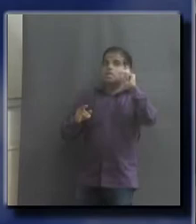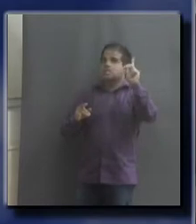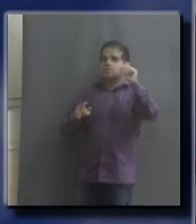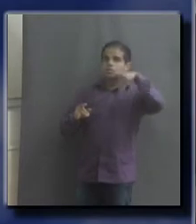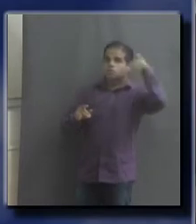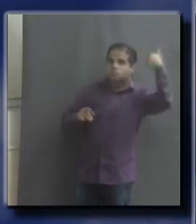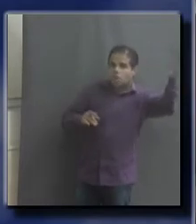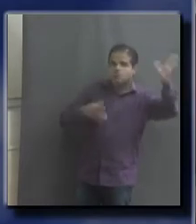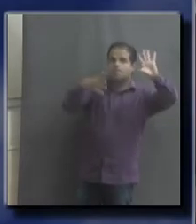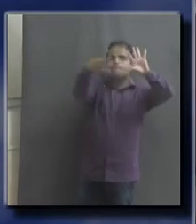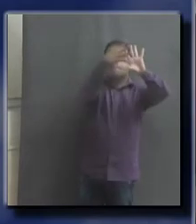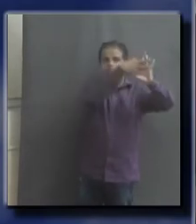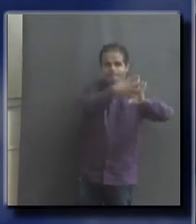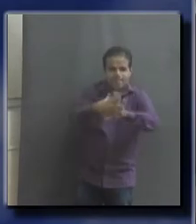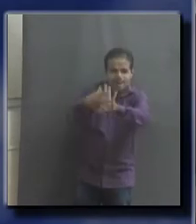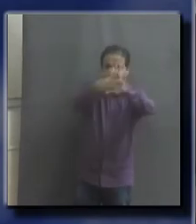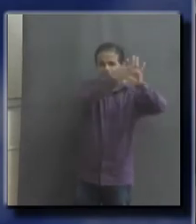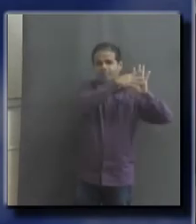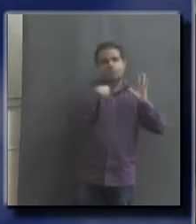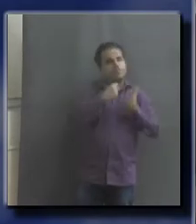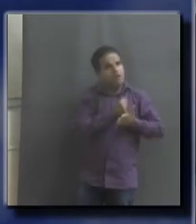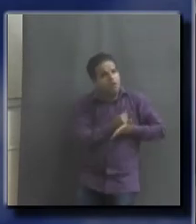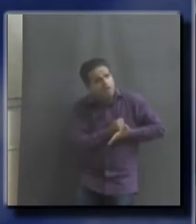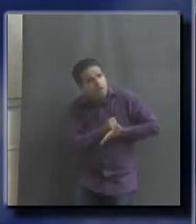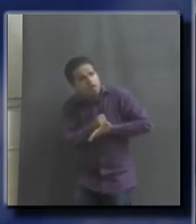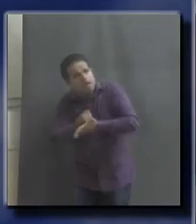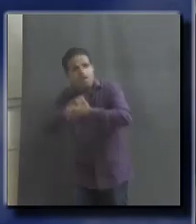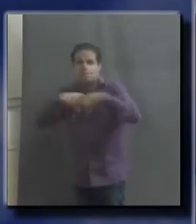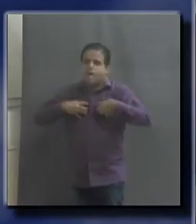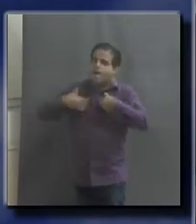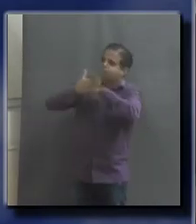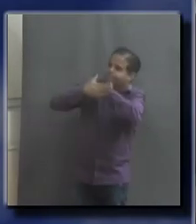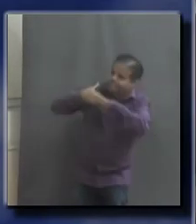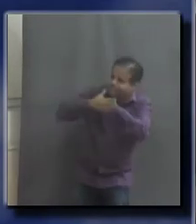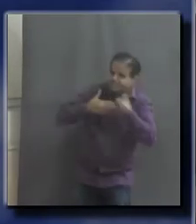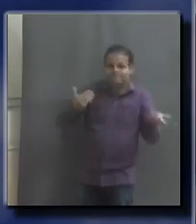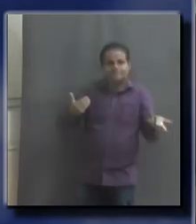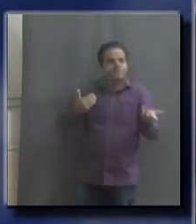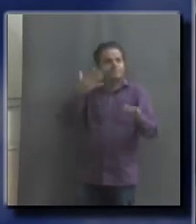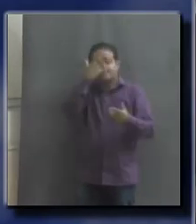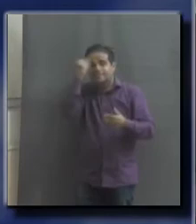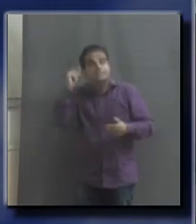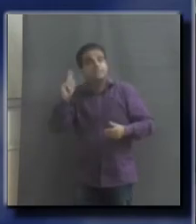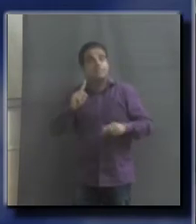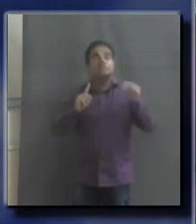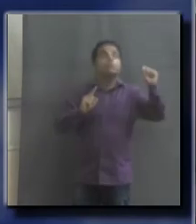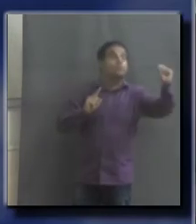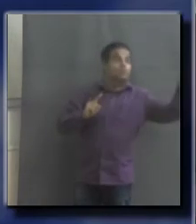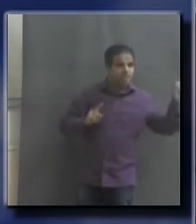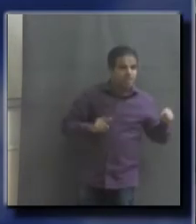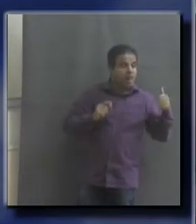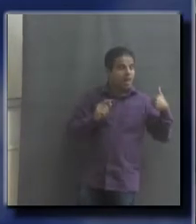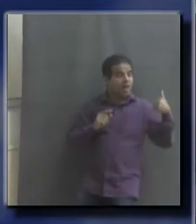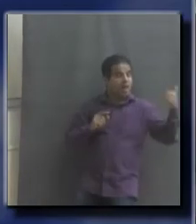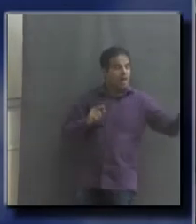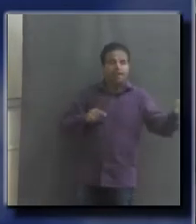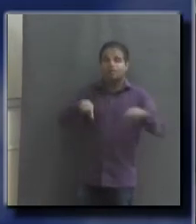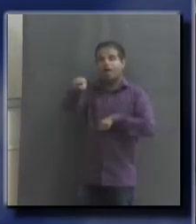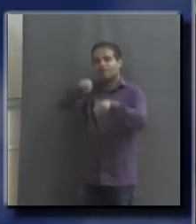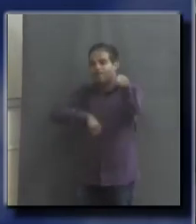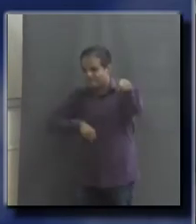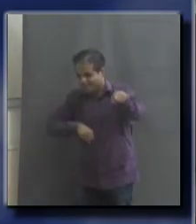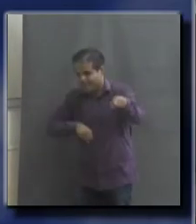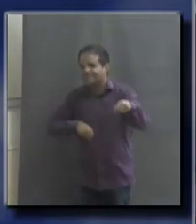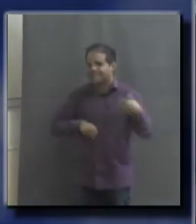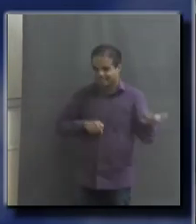todas as pautas, né, que a gente carrega pelo lado afetivo, sem deixar de lado a